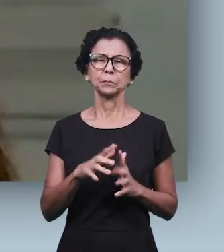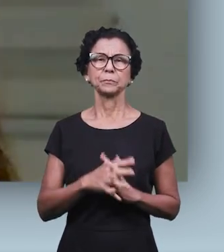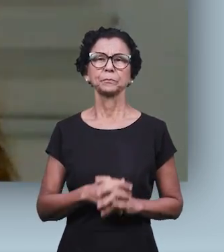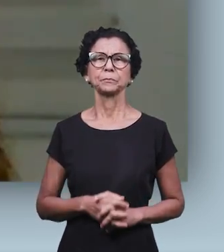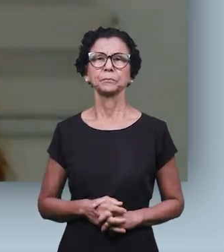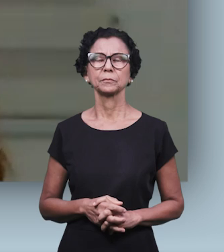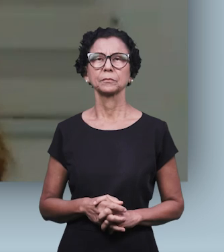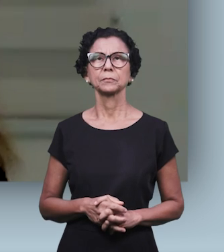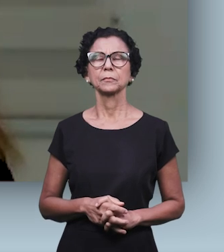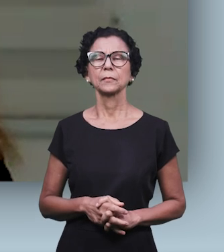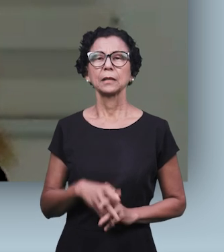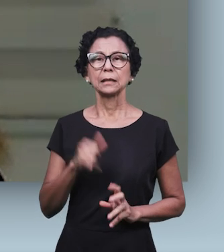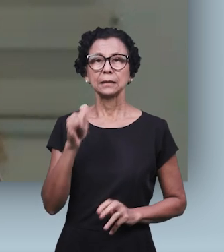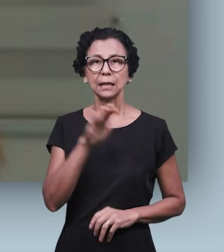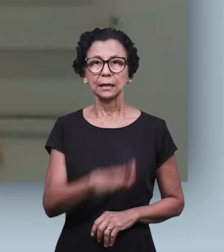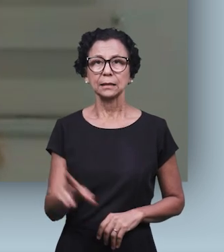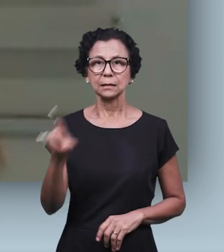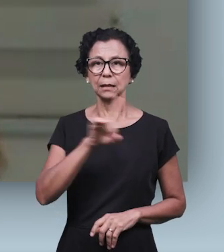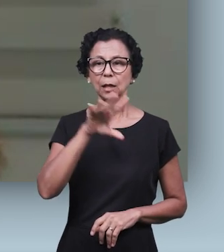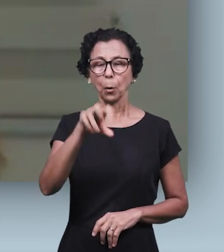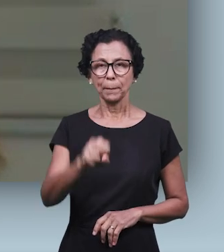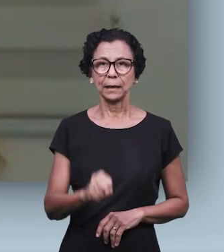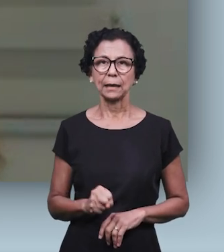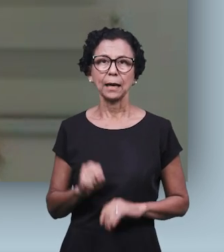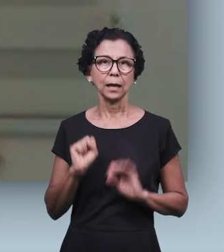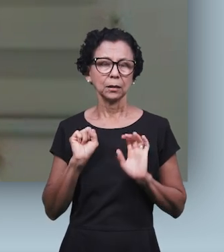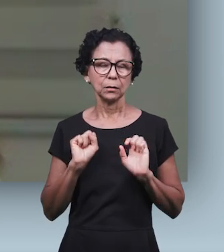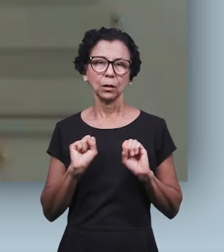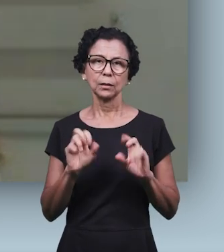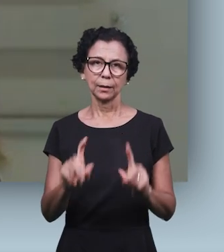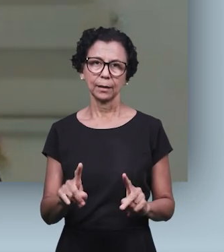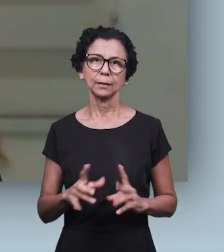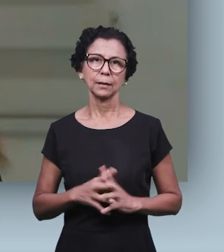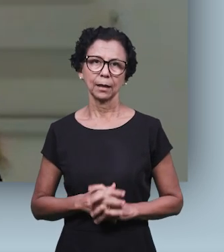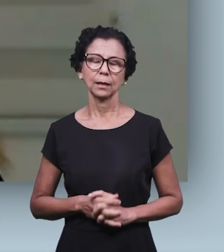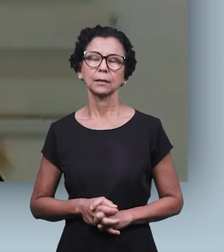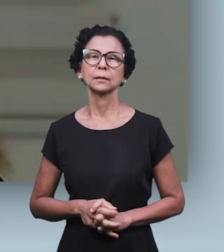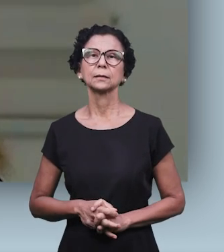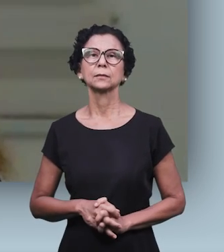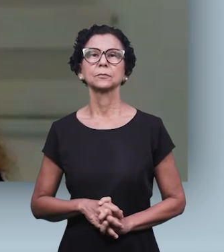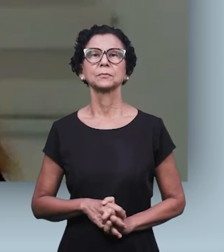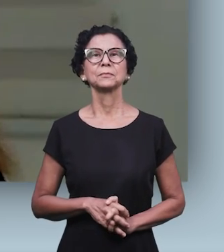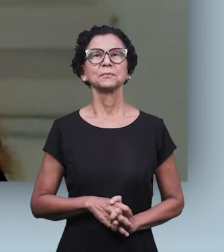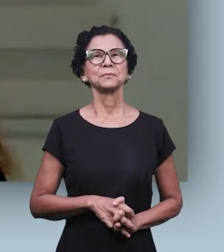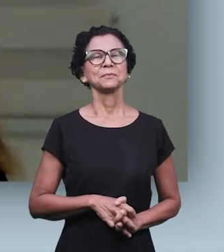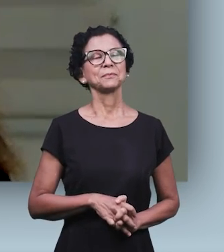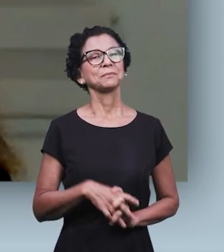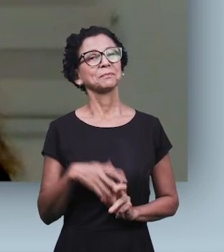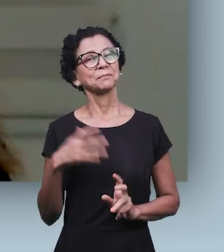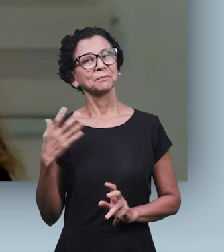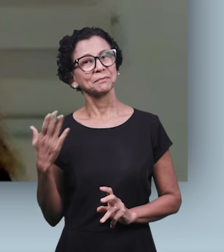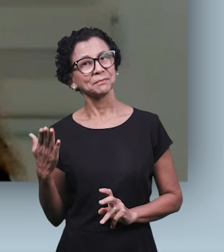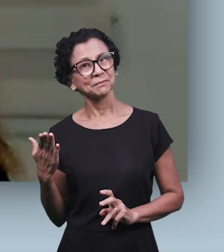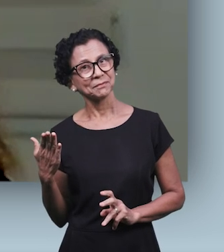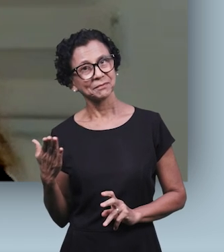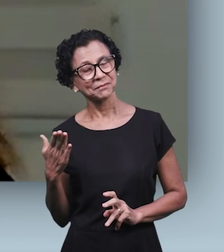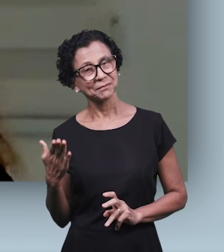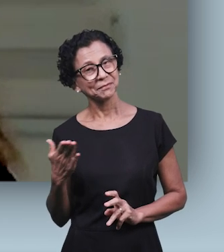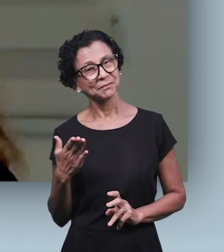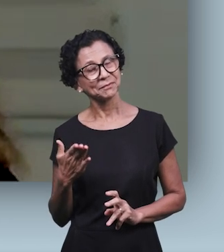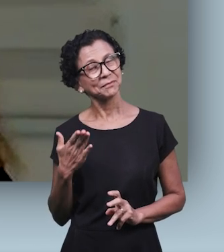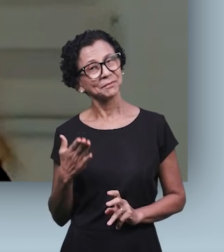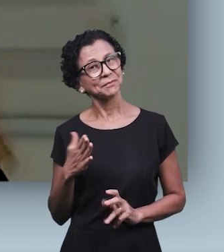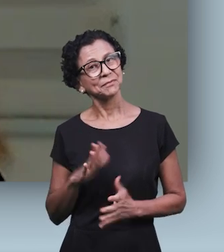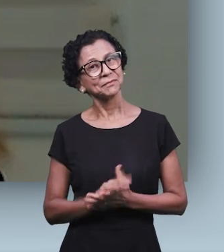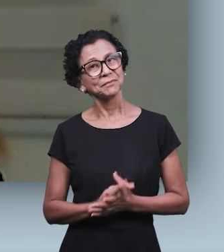problema. Então, irmãs, o mais importante que nós pensamos sempre em dizer, né? é que